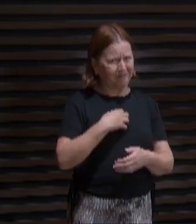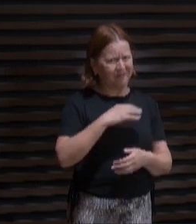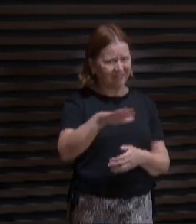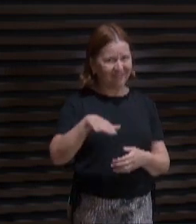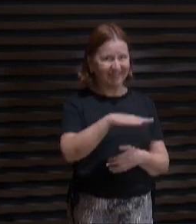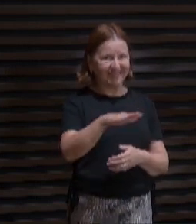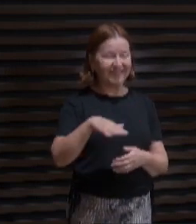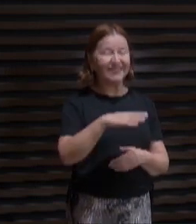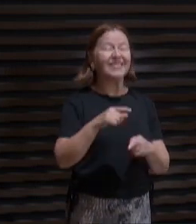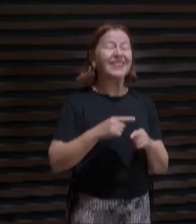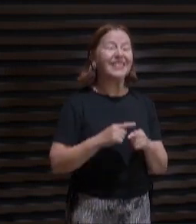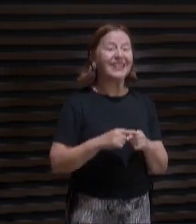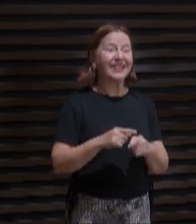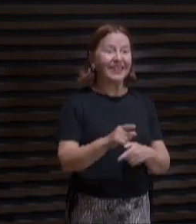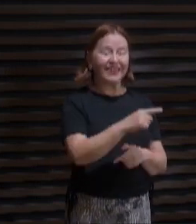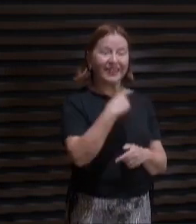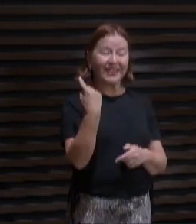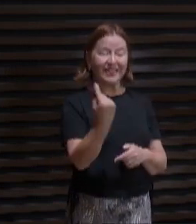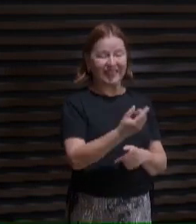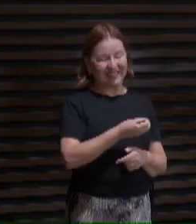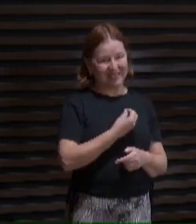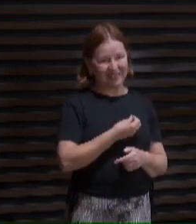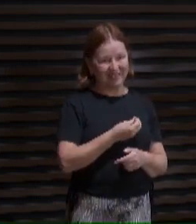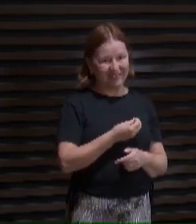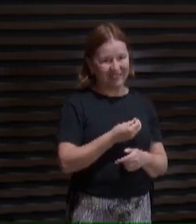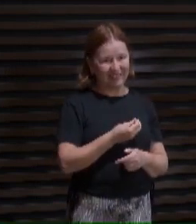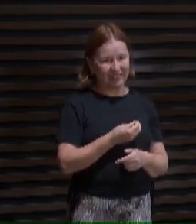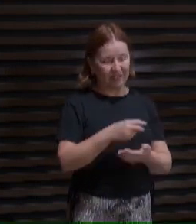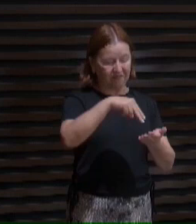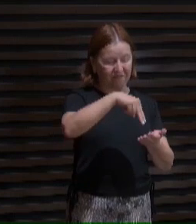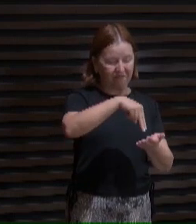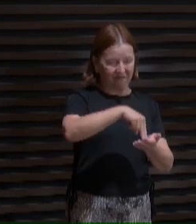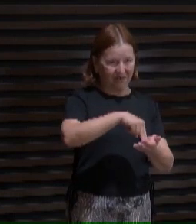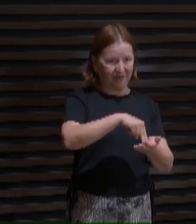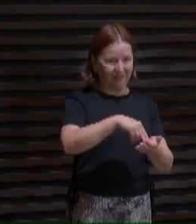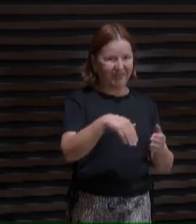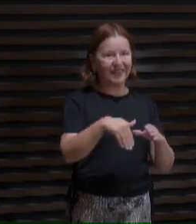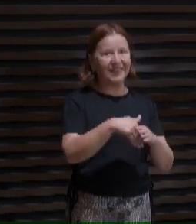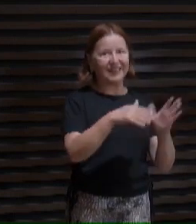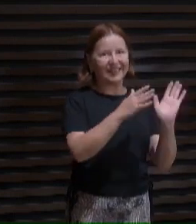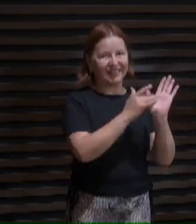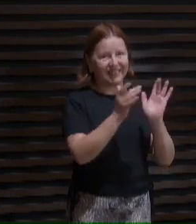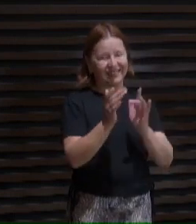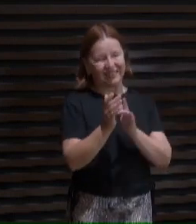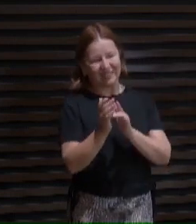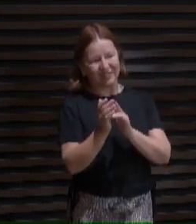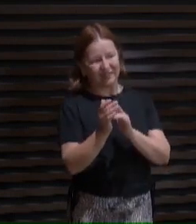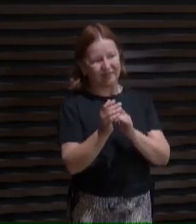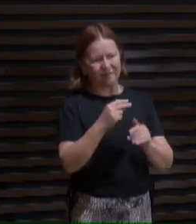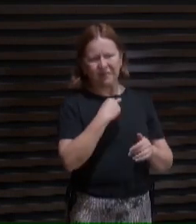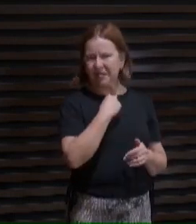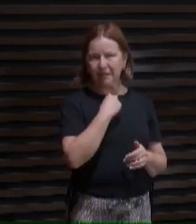porque a nossa caminhada é olhando firmemente para Jesus. Nós não podemos